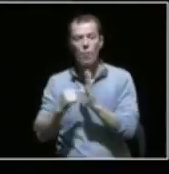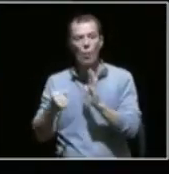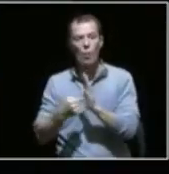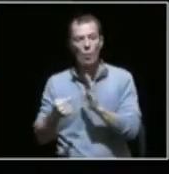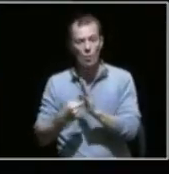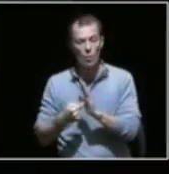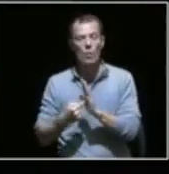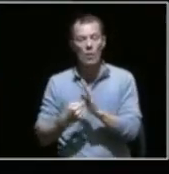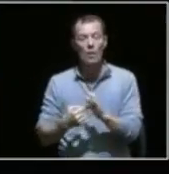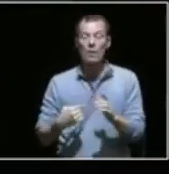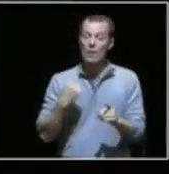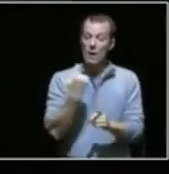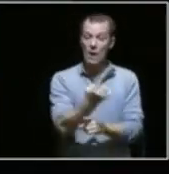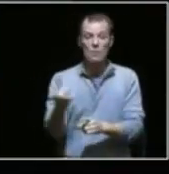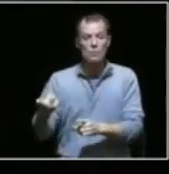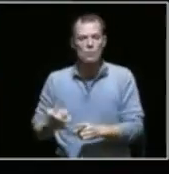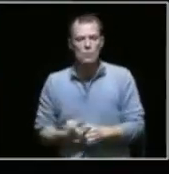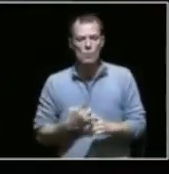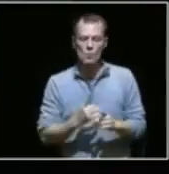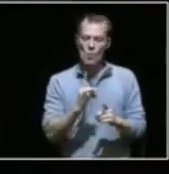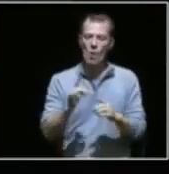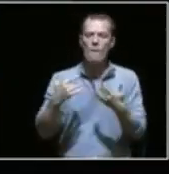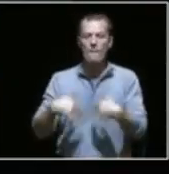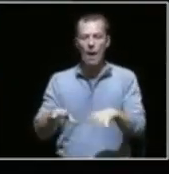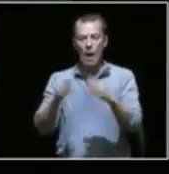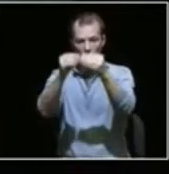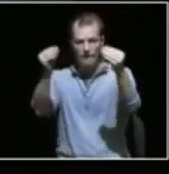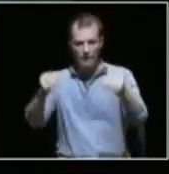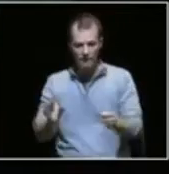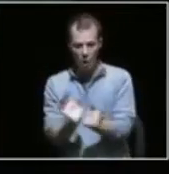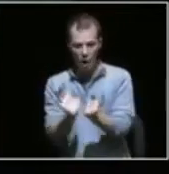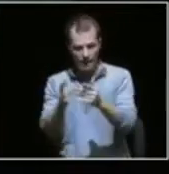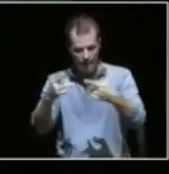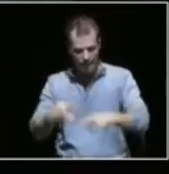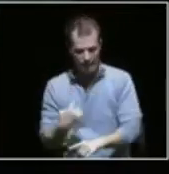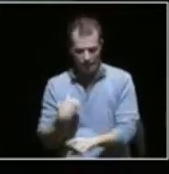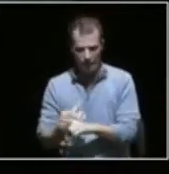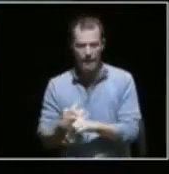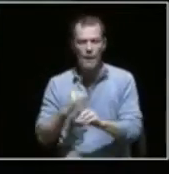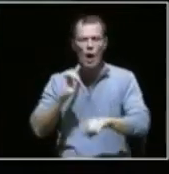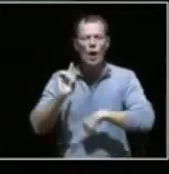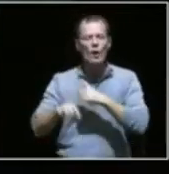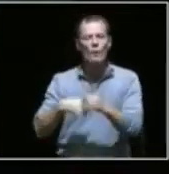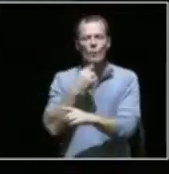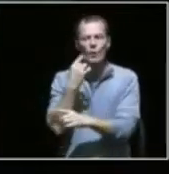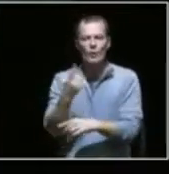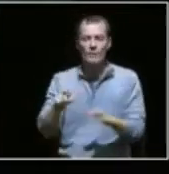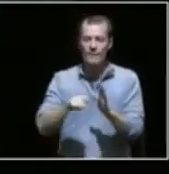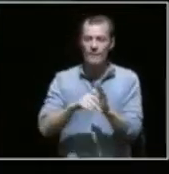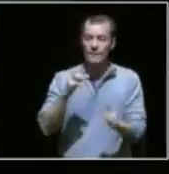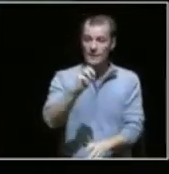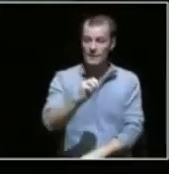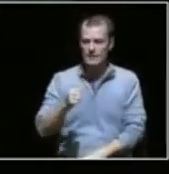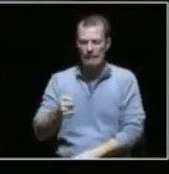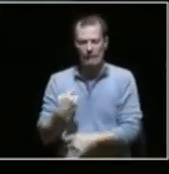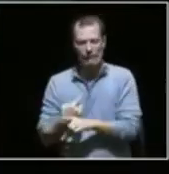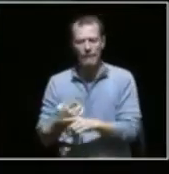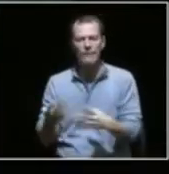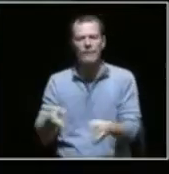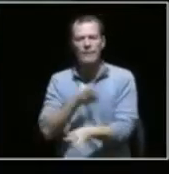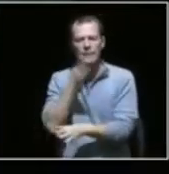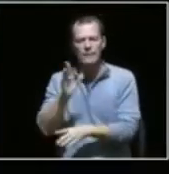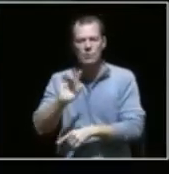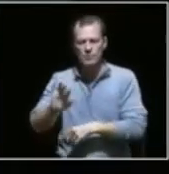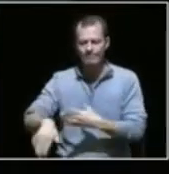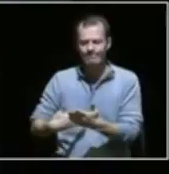cada candidatura no seu sítio eletrónico na internet. Depois, é referido no artigo 35º que os